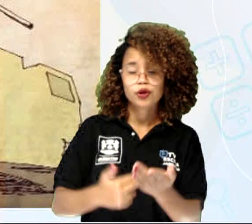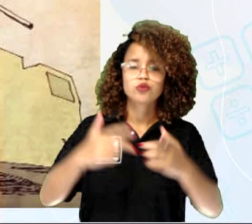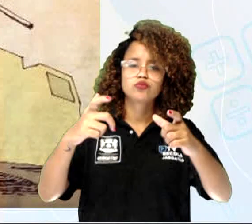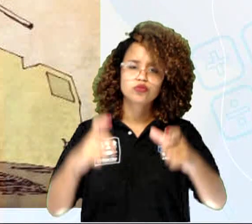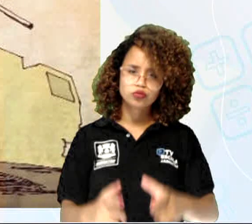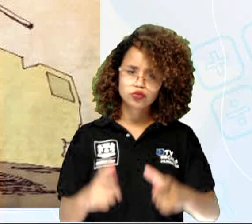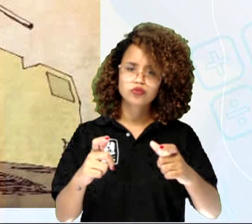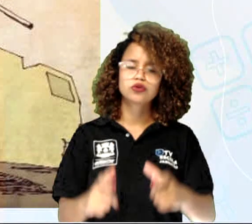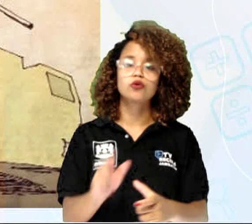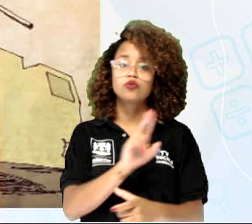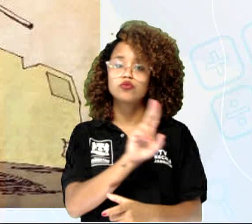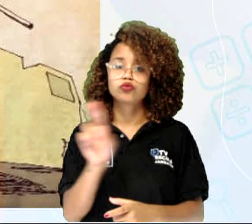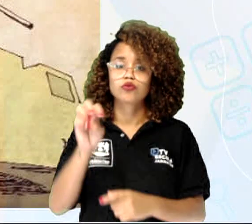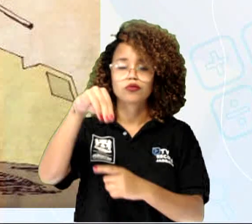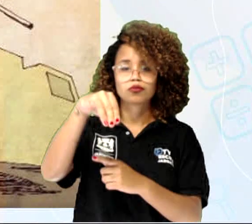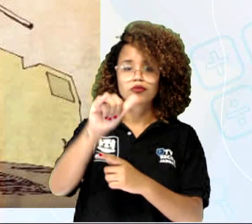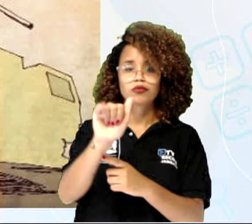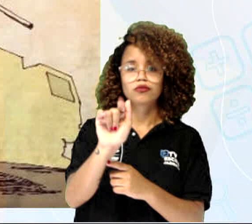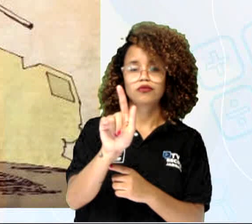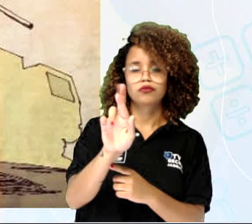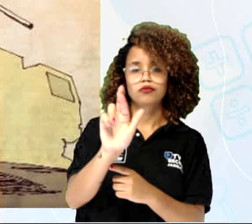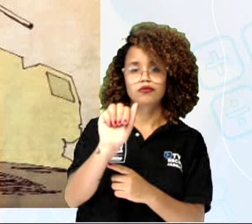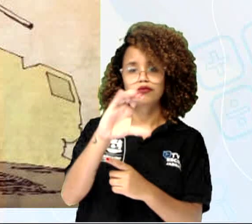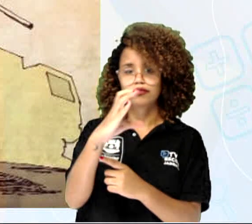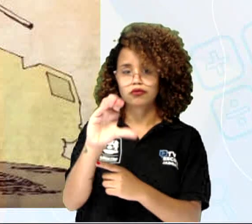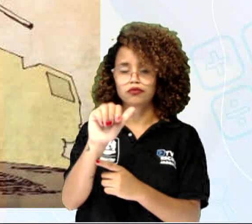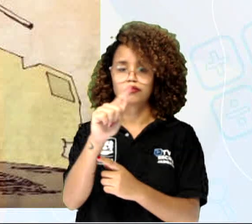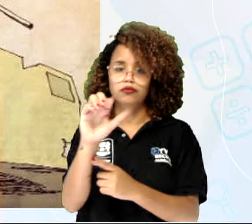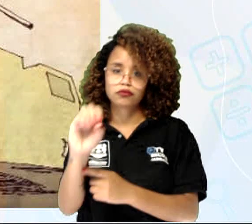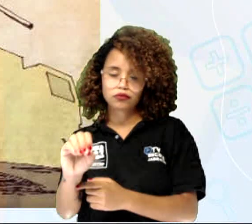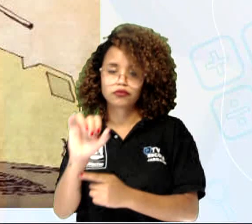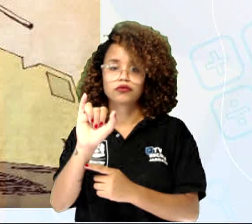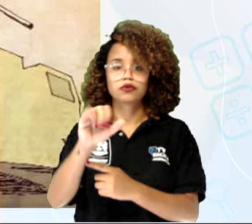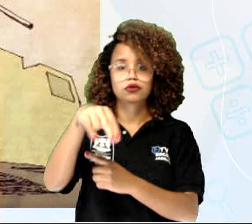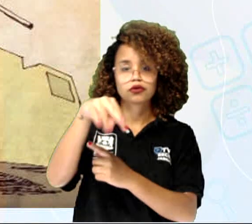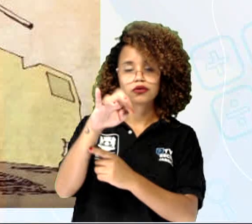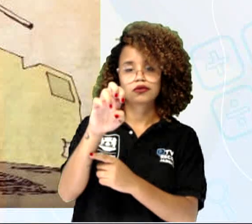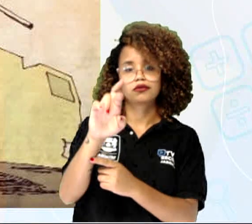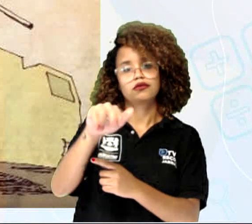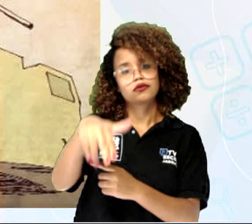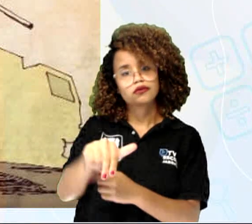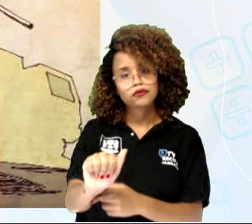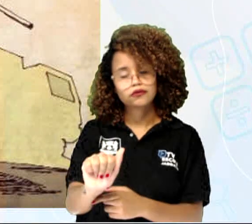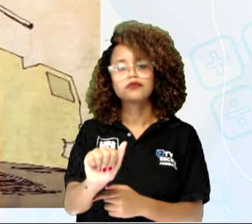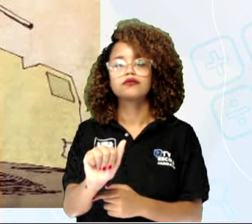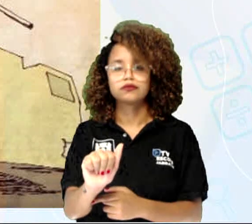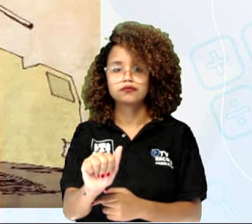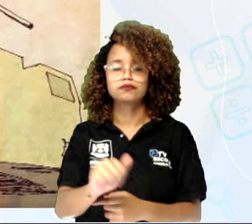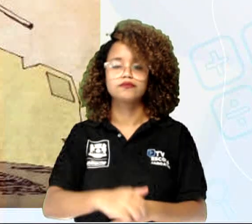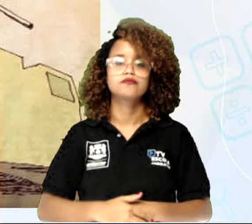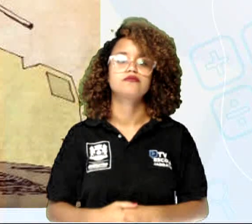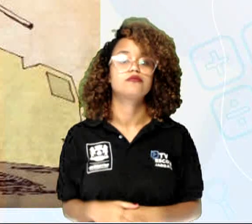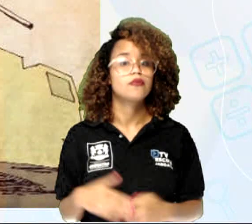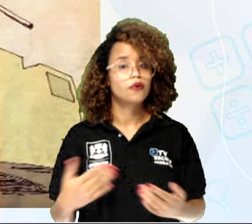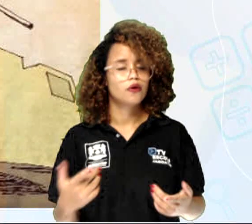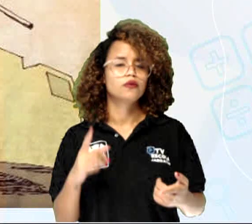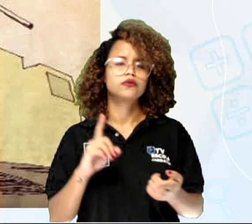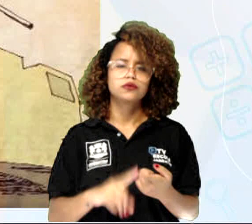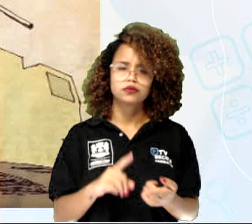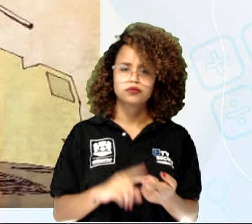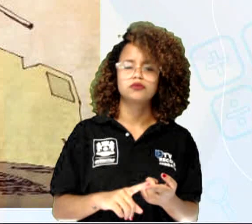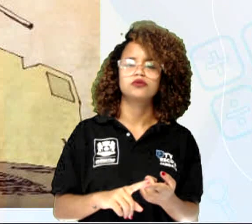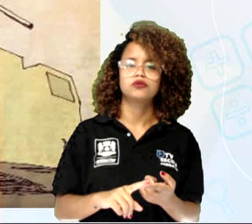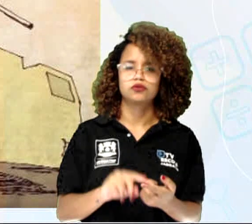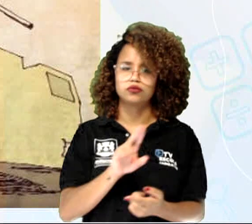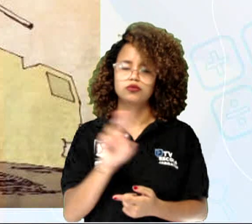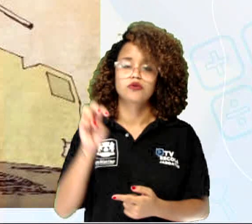nós chamamos de migração interna. Então você anotou aí, né? Migração interna, também chamada de